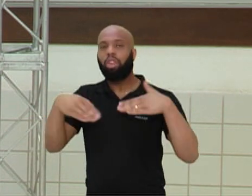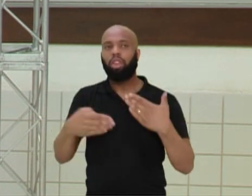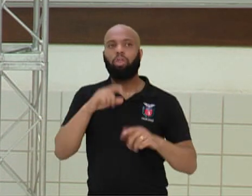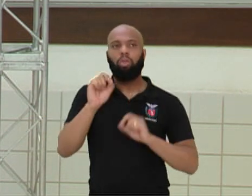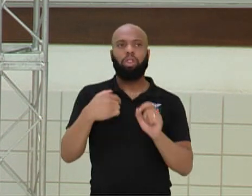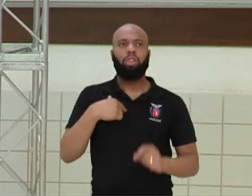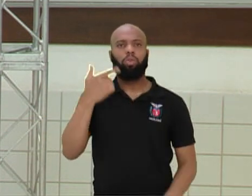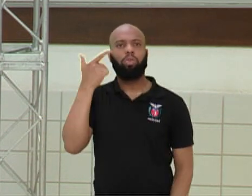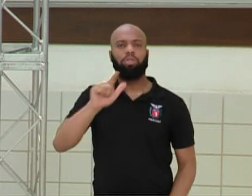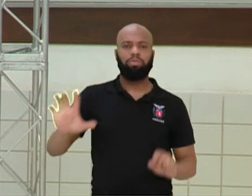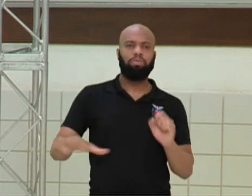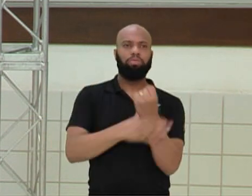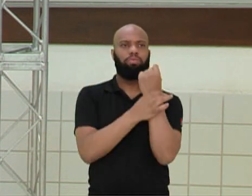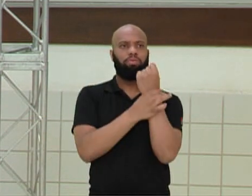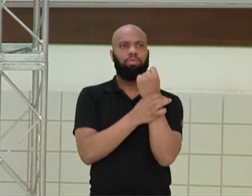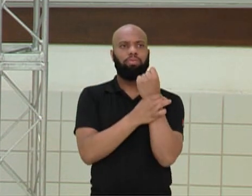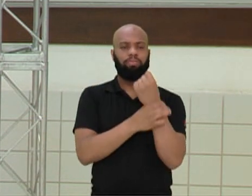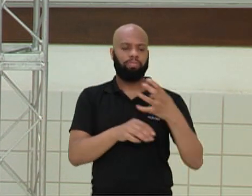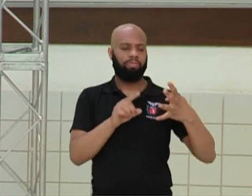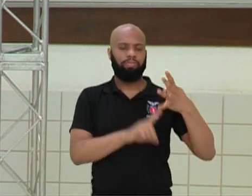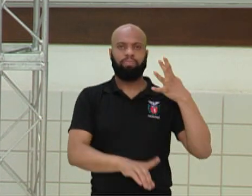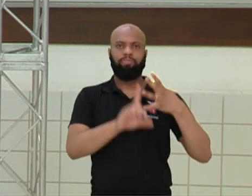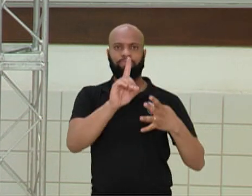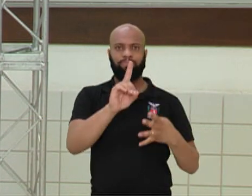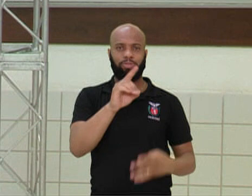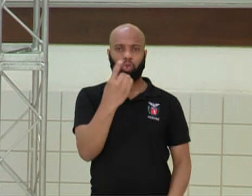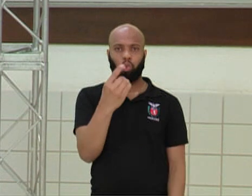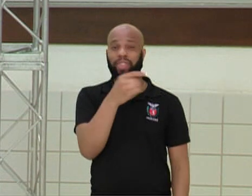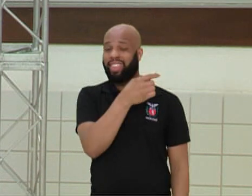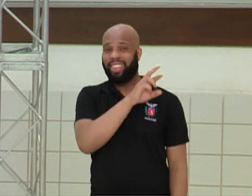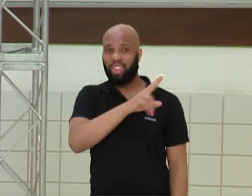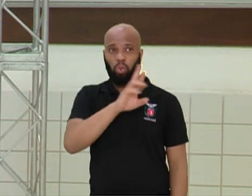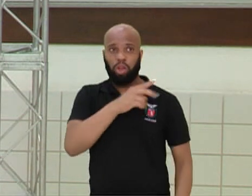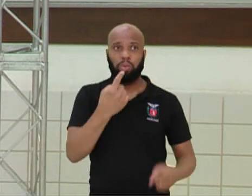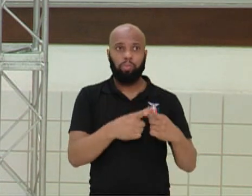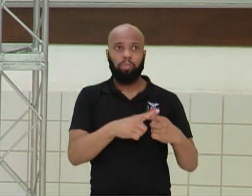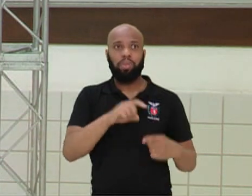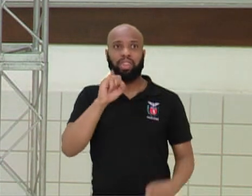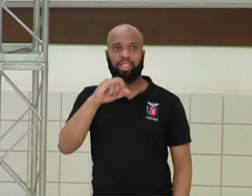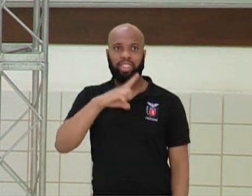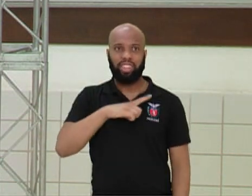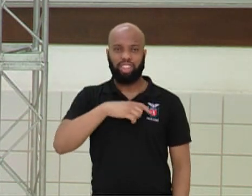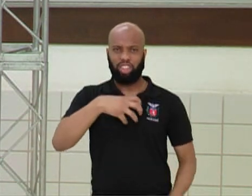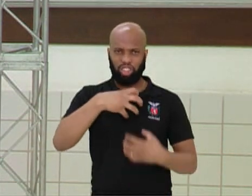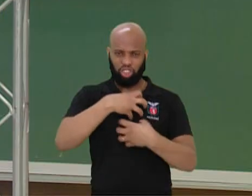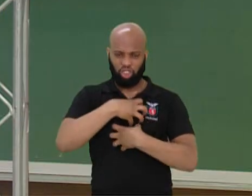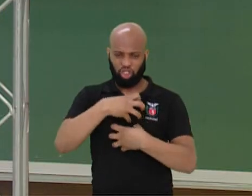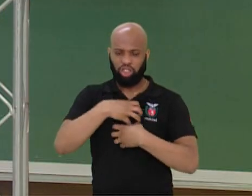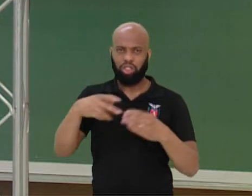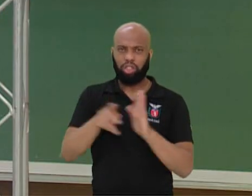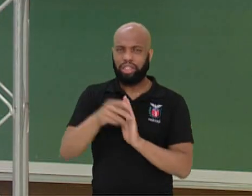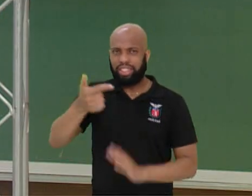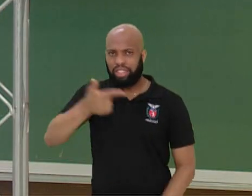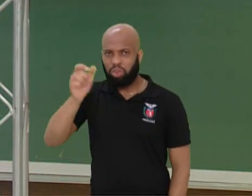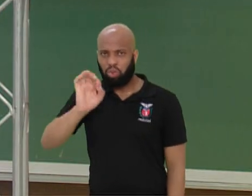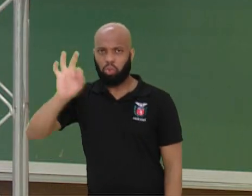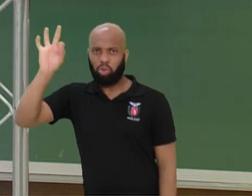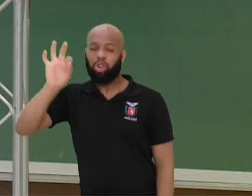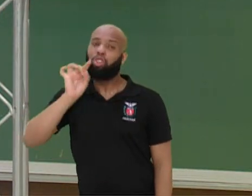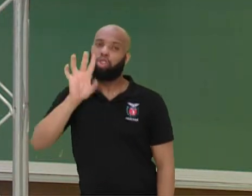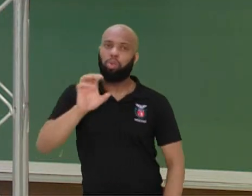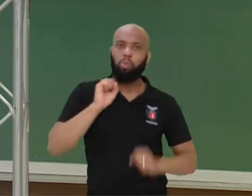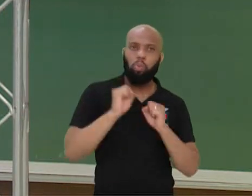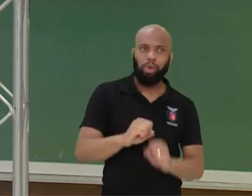Praticamente eu posso garantir aí que o item D, né, o x igual a 1, não é raiz. Por quê? Porque quando se trata de uma função quadrática, né, só pode ter